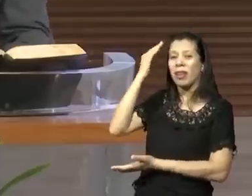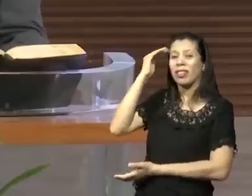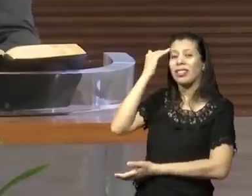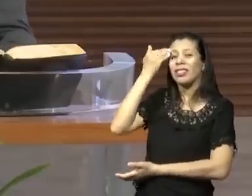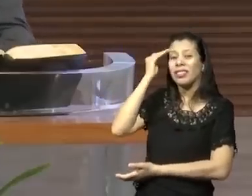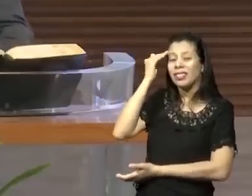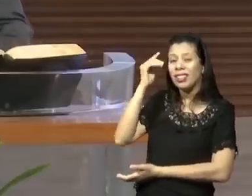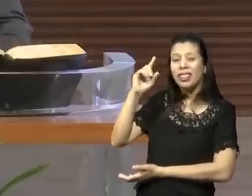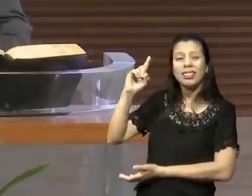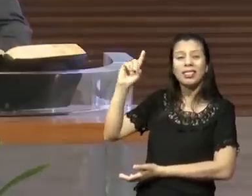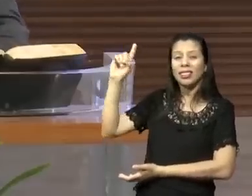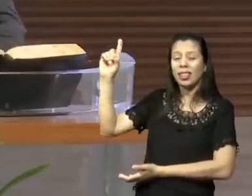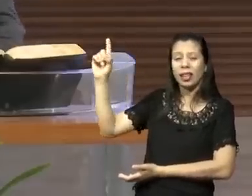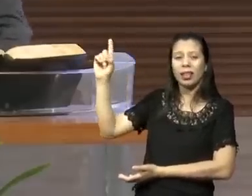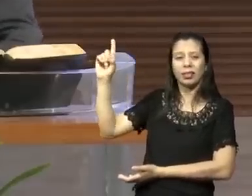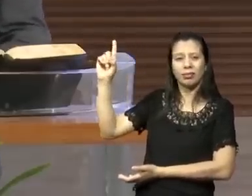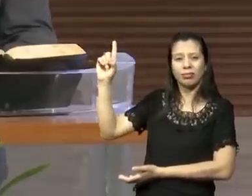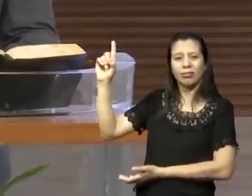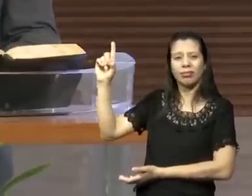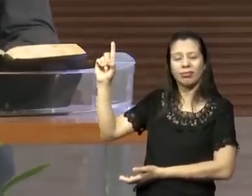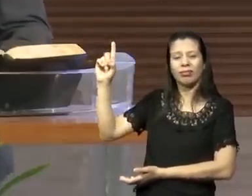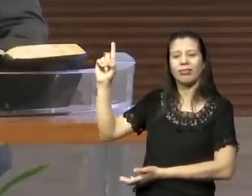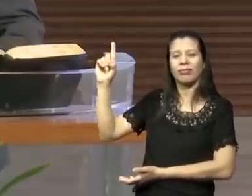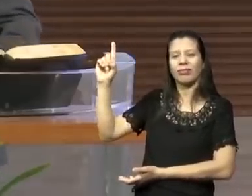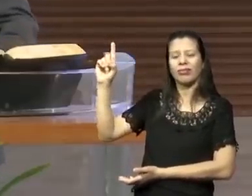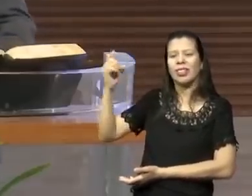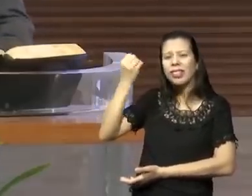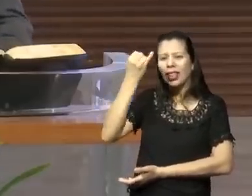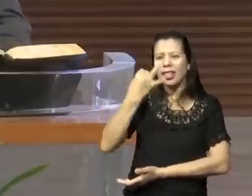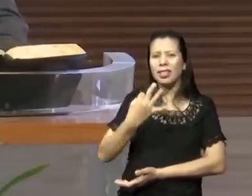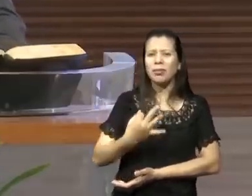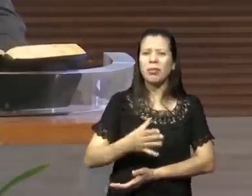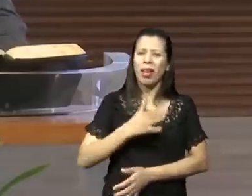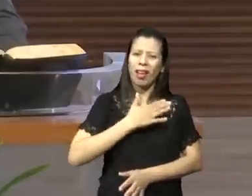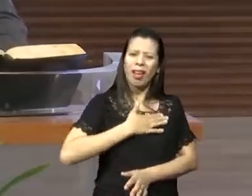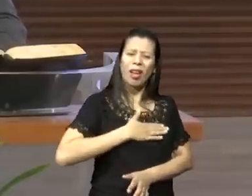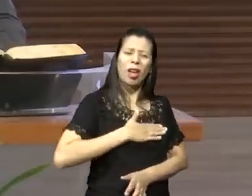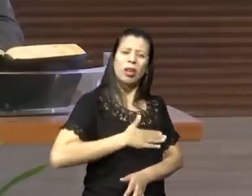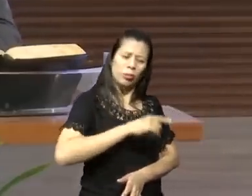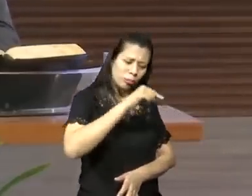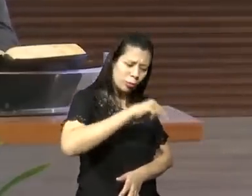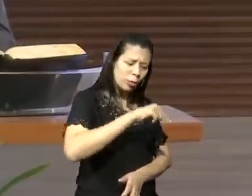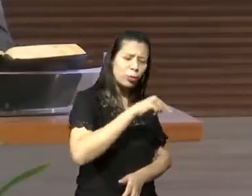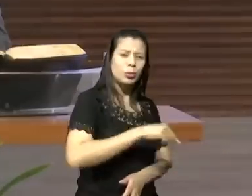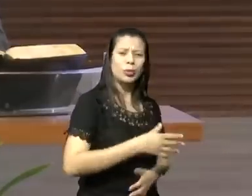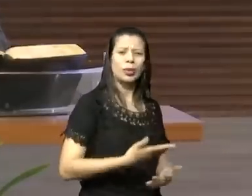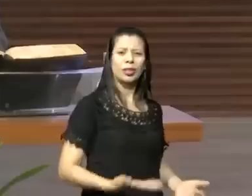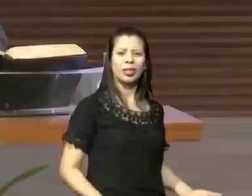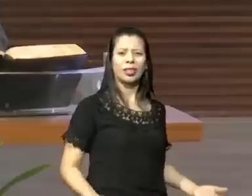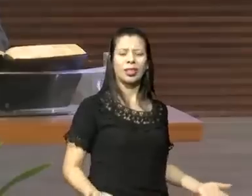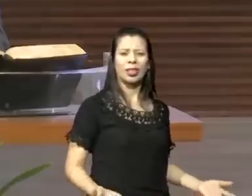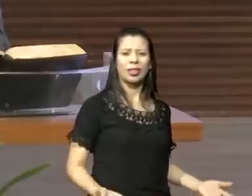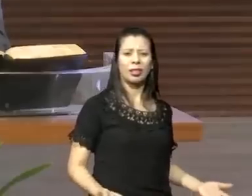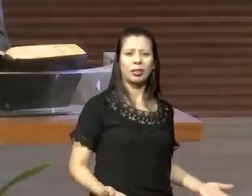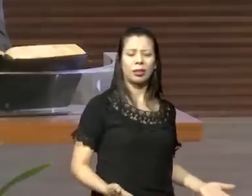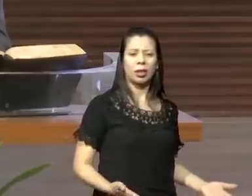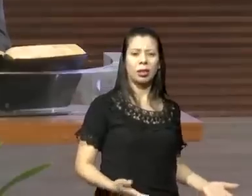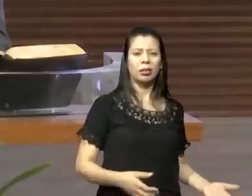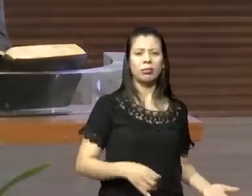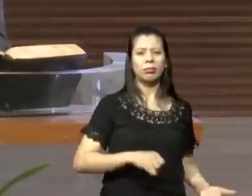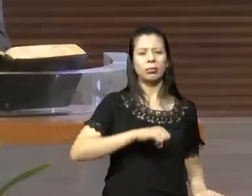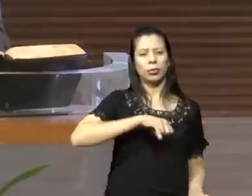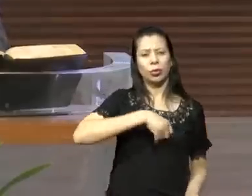quatro vezes no Capítulo 8 e várias vezes no capítulo no Evangelho de João versus 58 em verdade